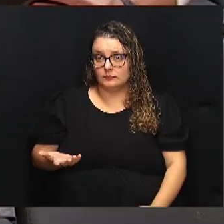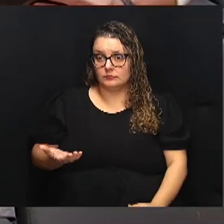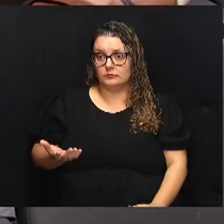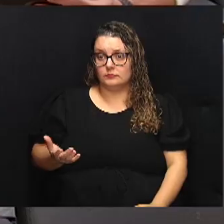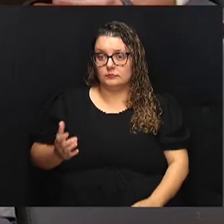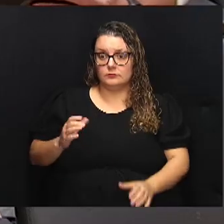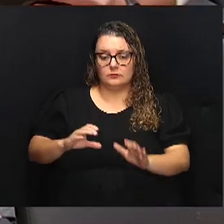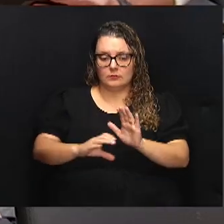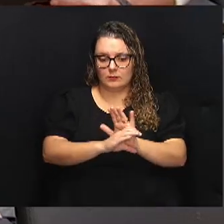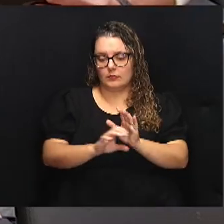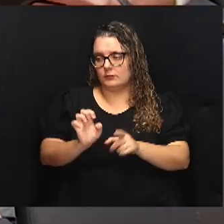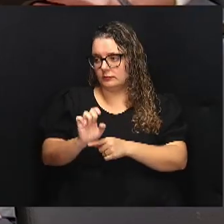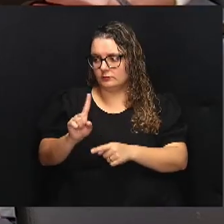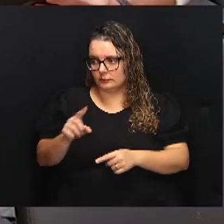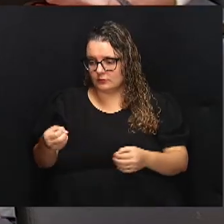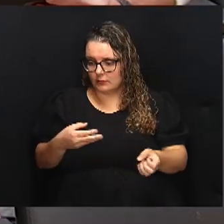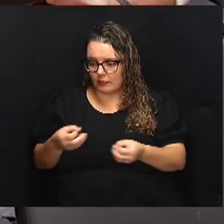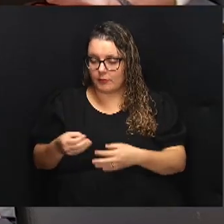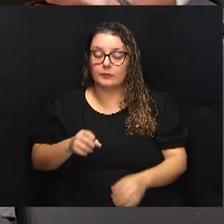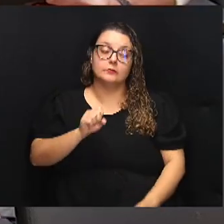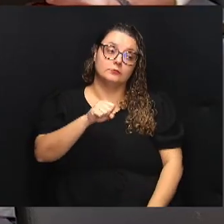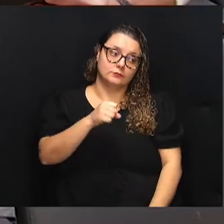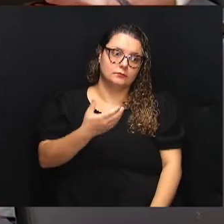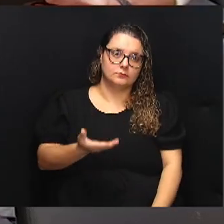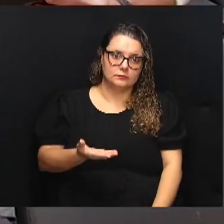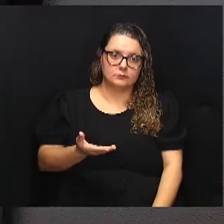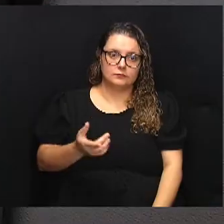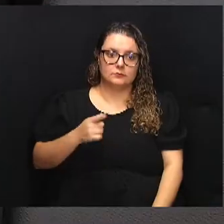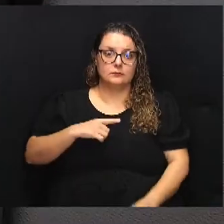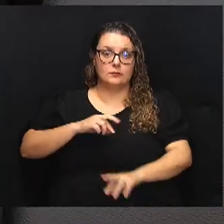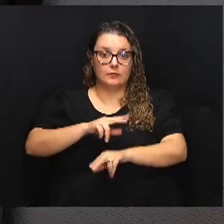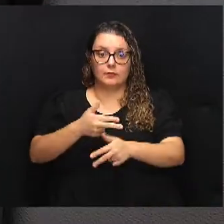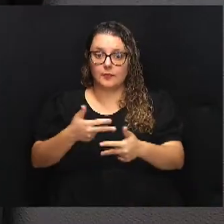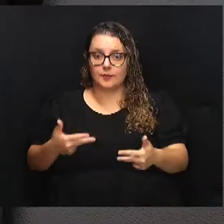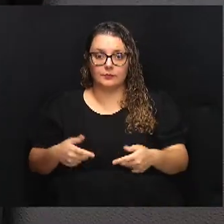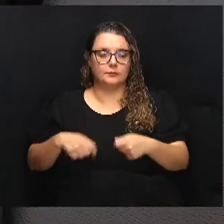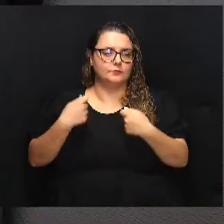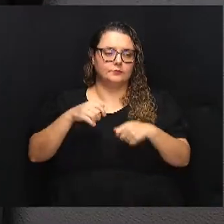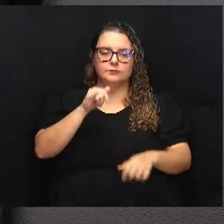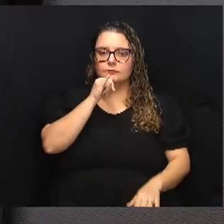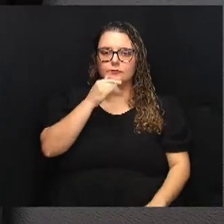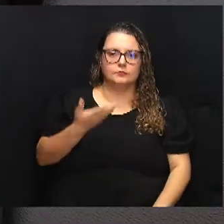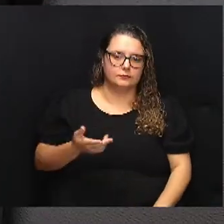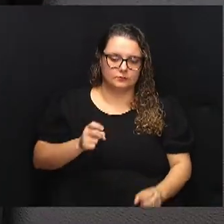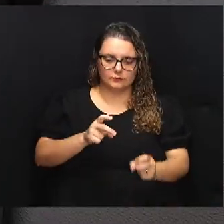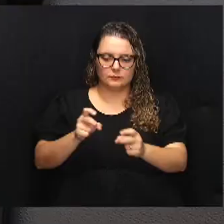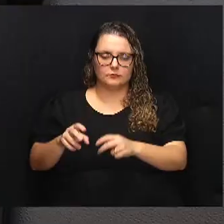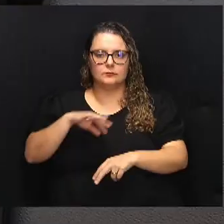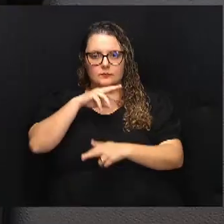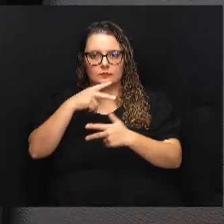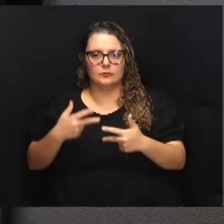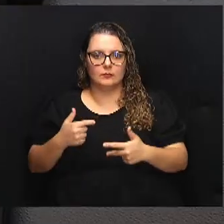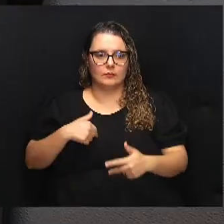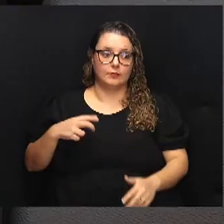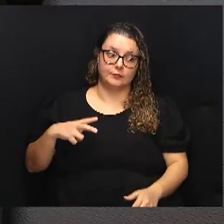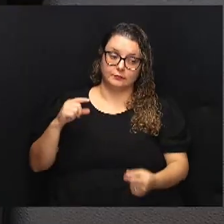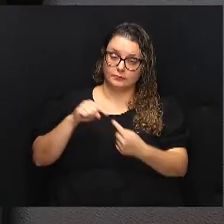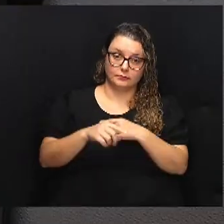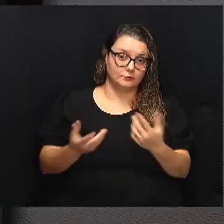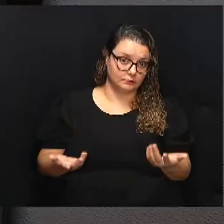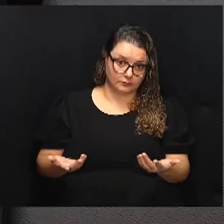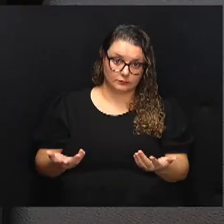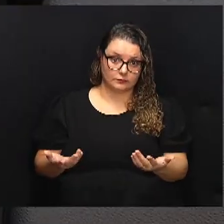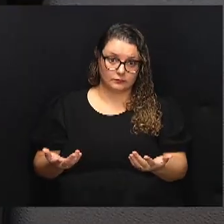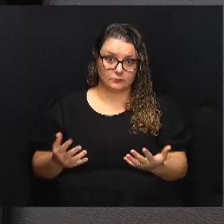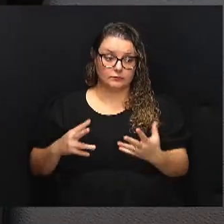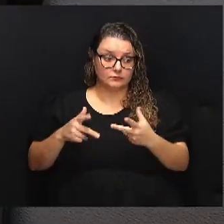Estadual não é atualizado? Isso. Tem muita coisa que precisa, por exemplo, venda de animais. Eu sou particularmente contra, né? Se todo